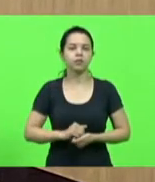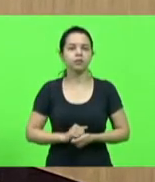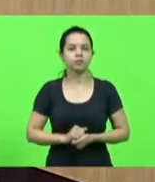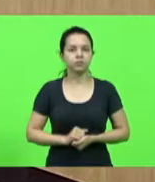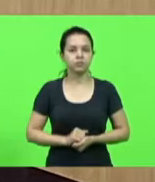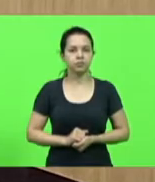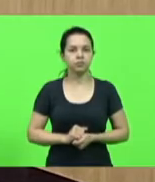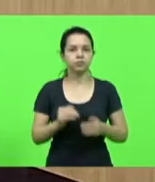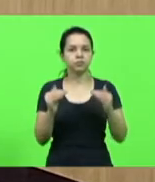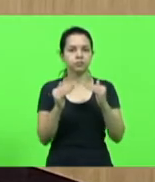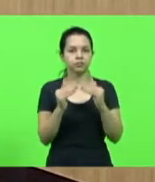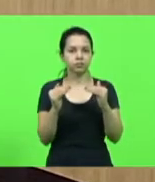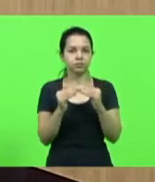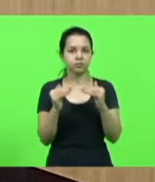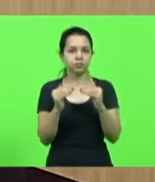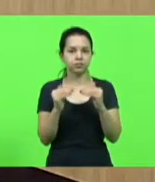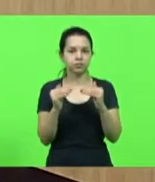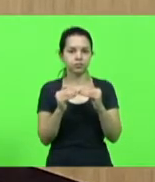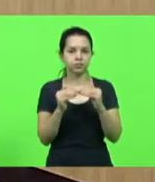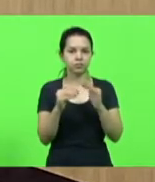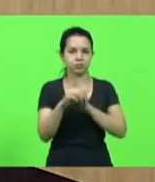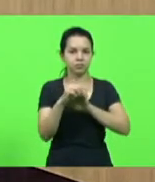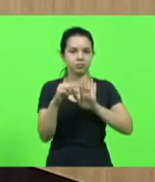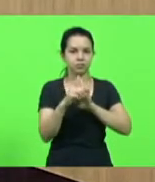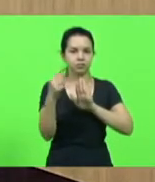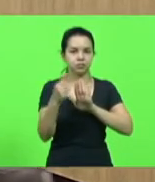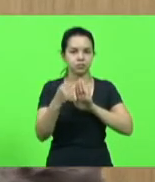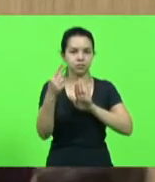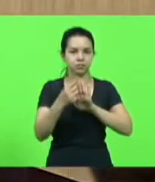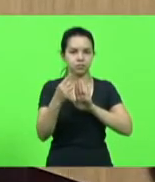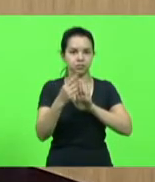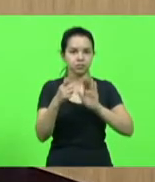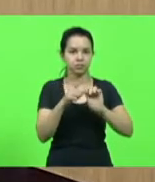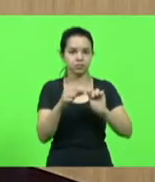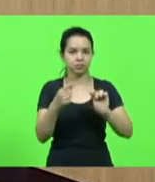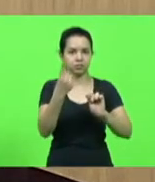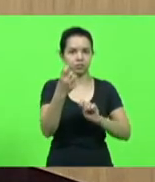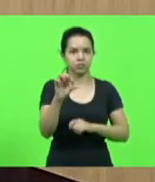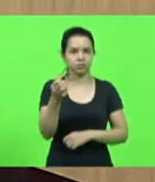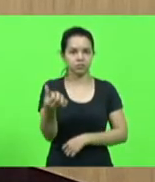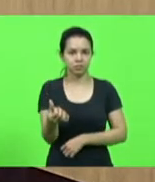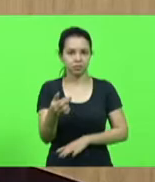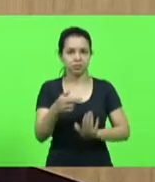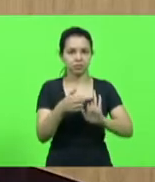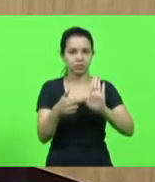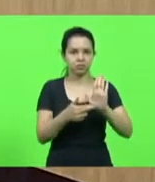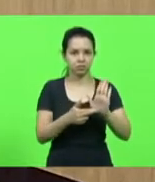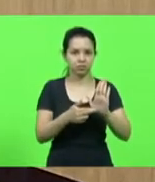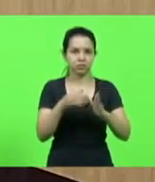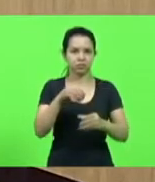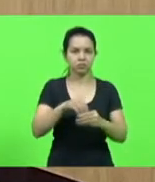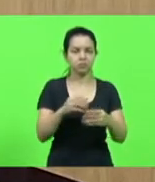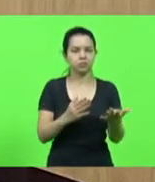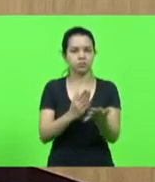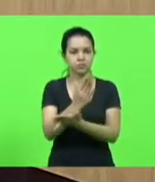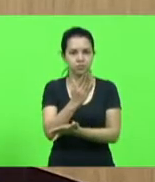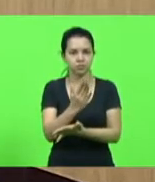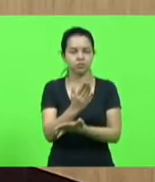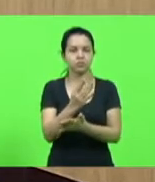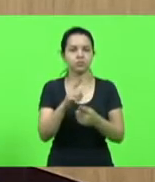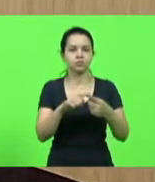Em consonância com o parágrafo 1º do artigo número 106 do Regimento Interno, dou-as por aprovado, as duas